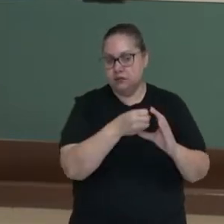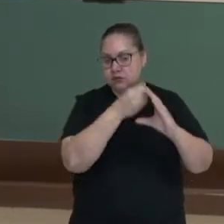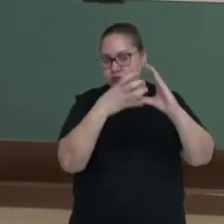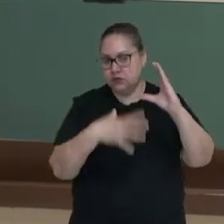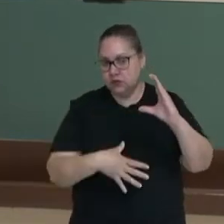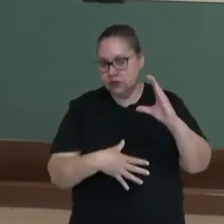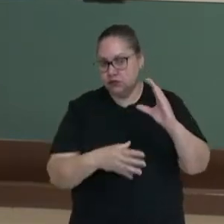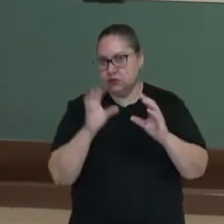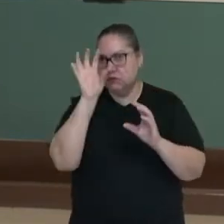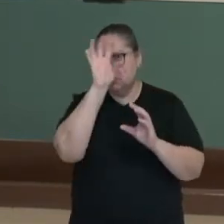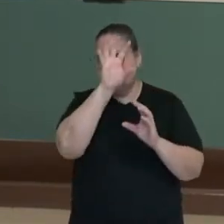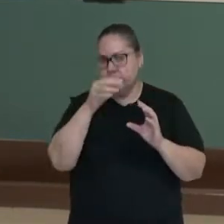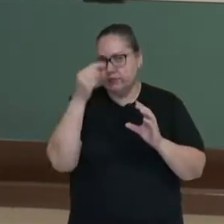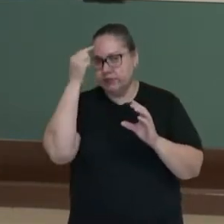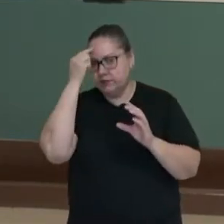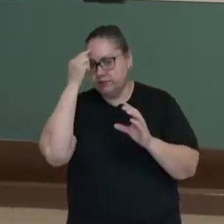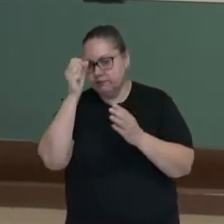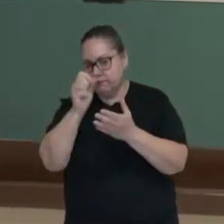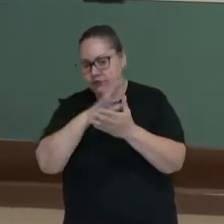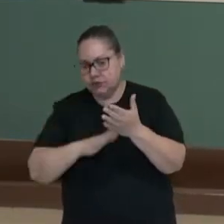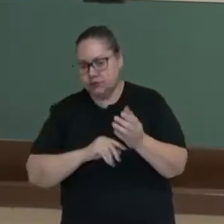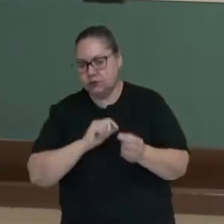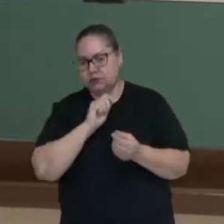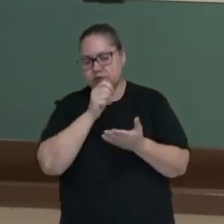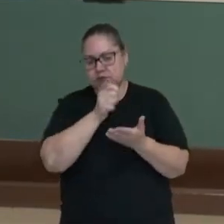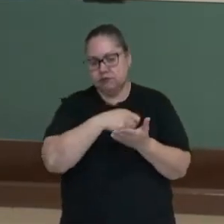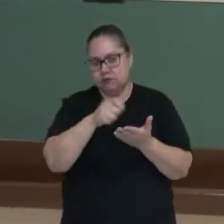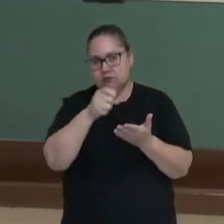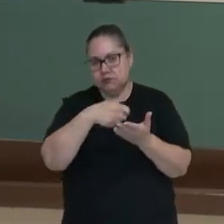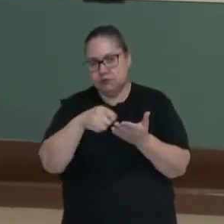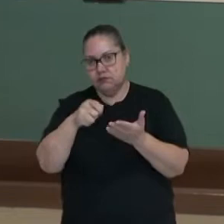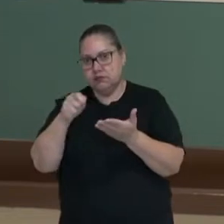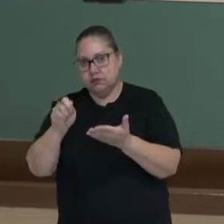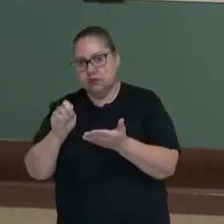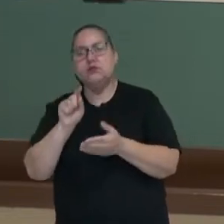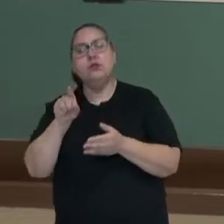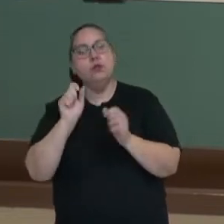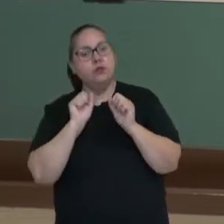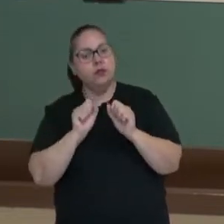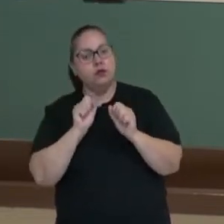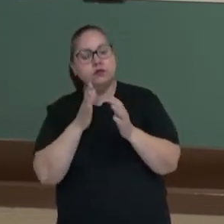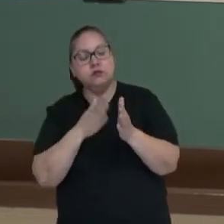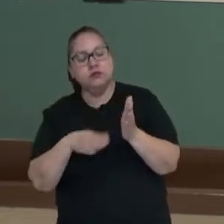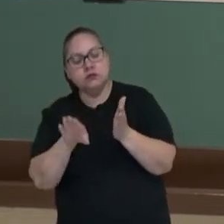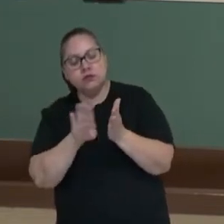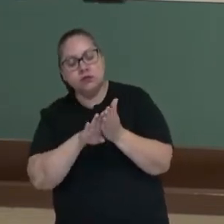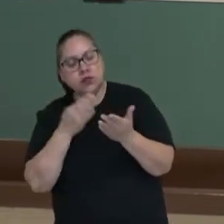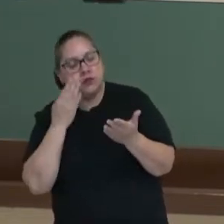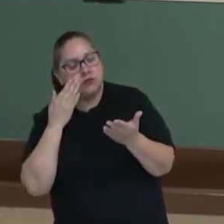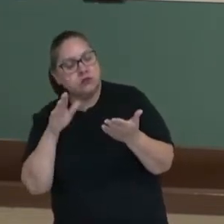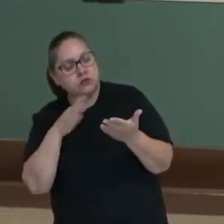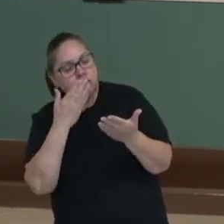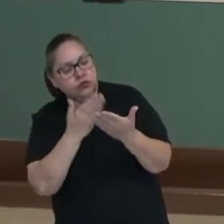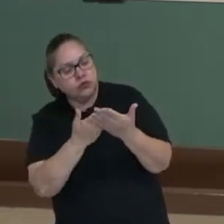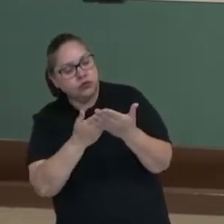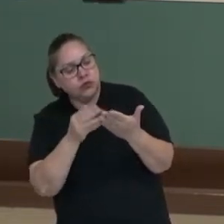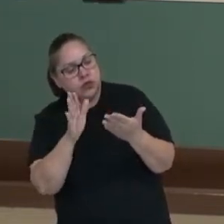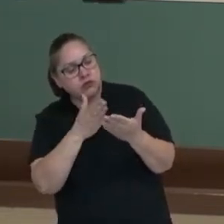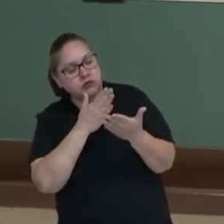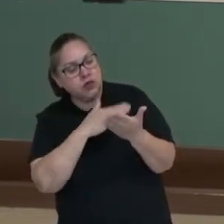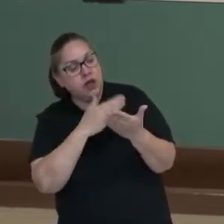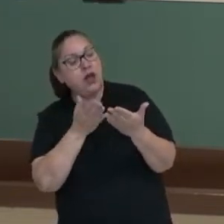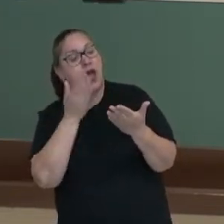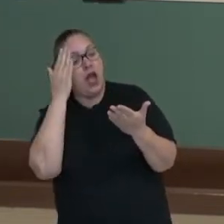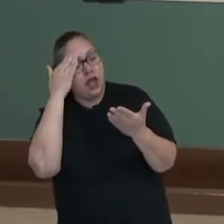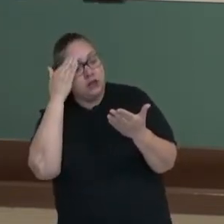atividades? Conforme você vai anotando, conforme você vai registrando, você pode voltar para estudar,